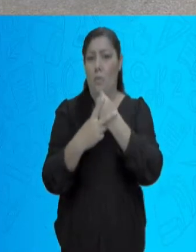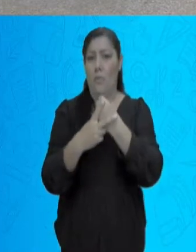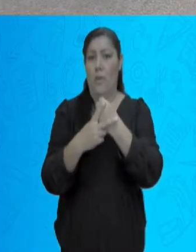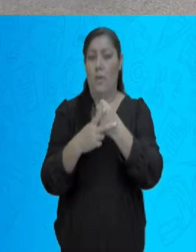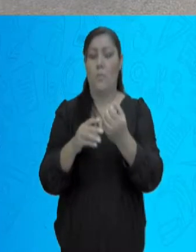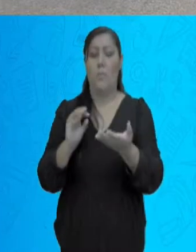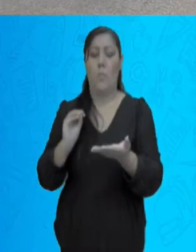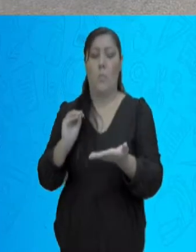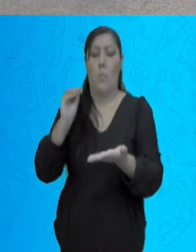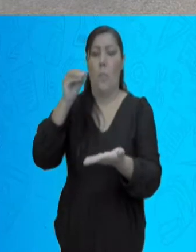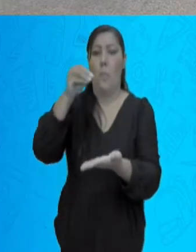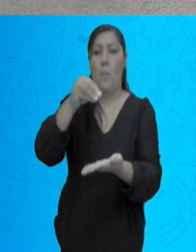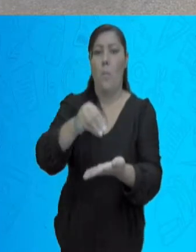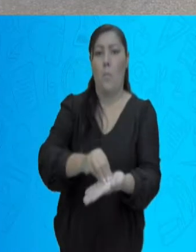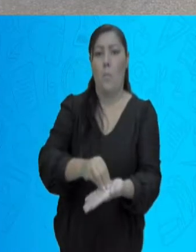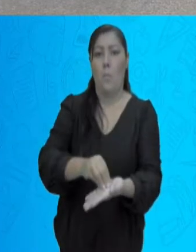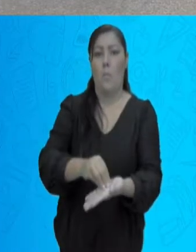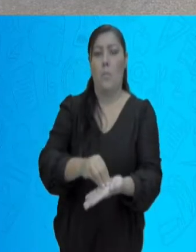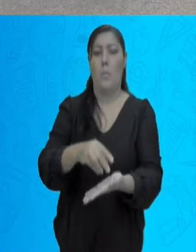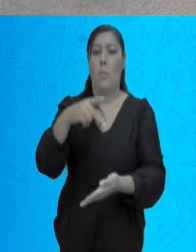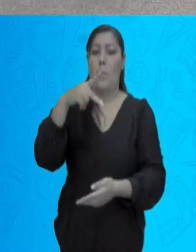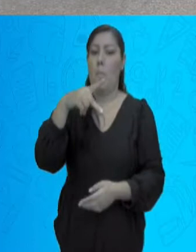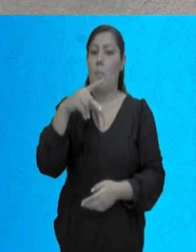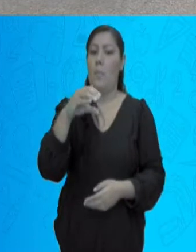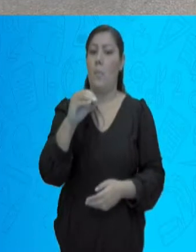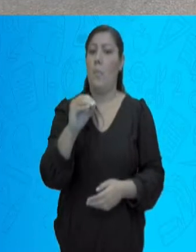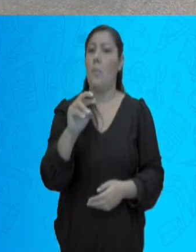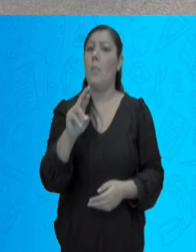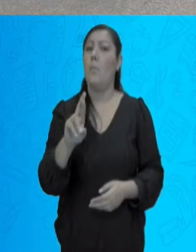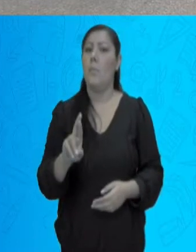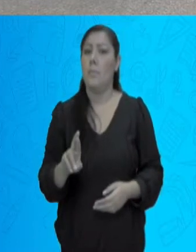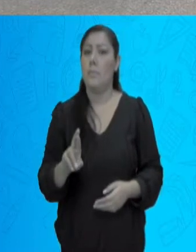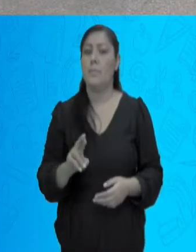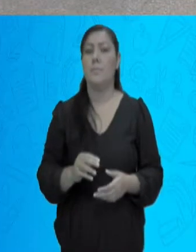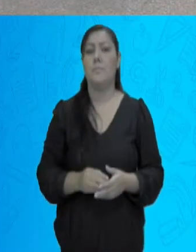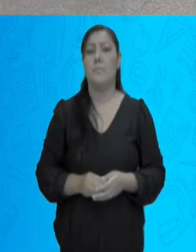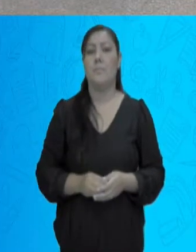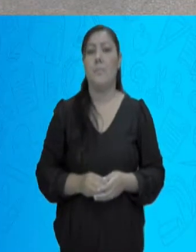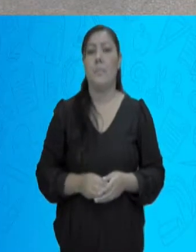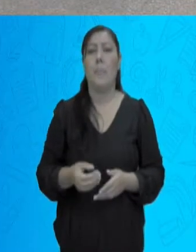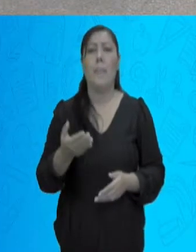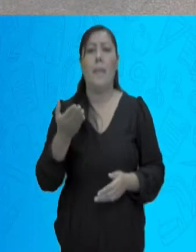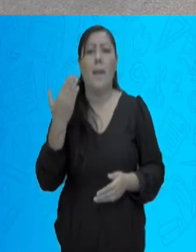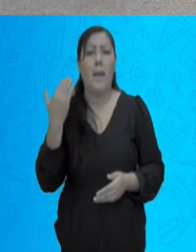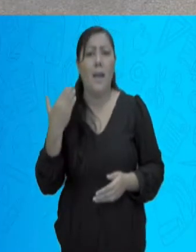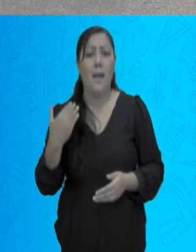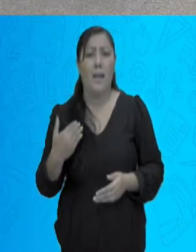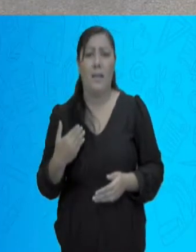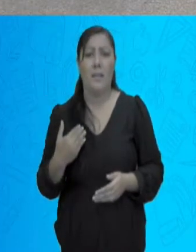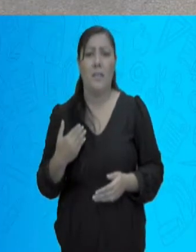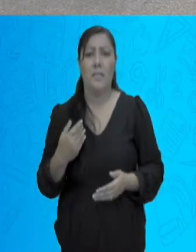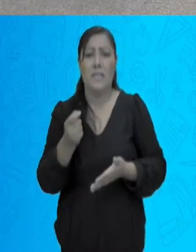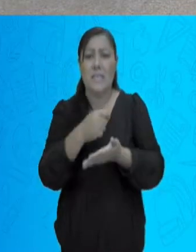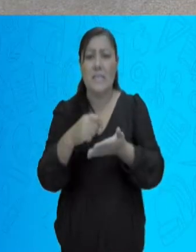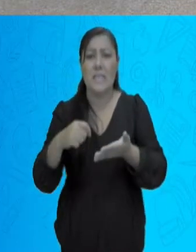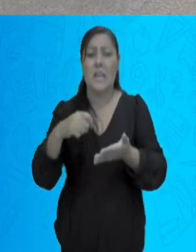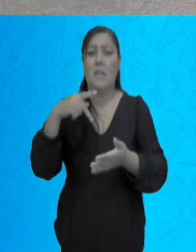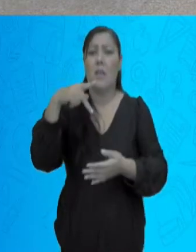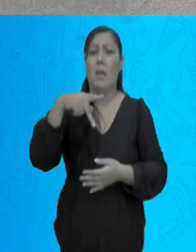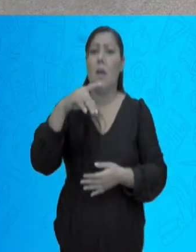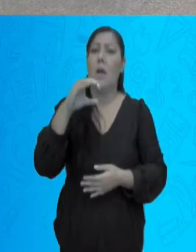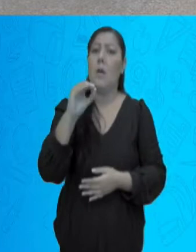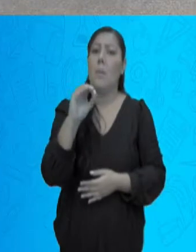Antigamente era chamado, era a sua forma ortográfica era poer. Então, os